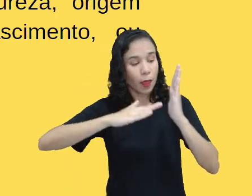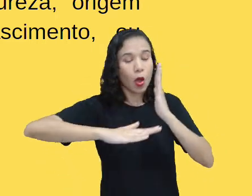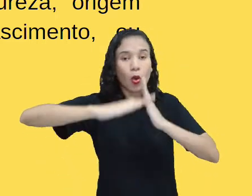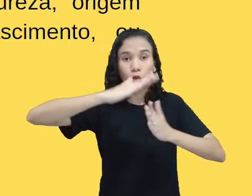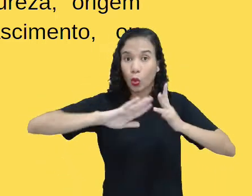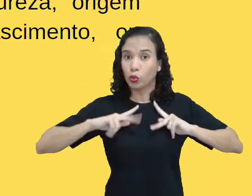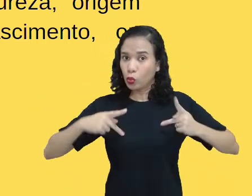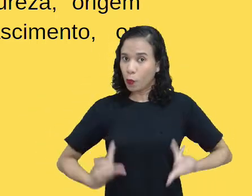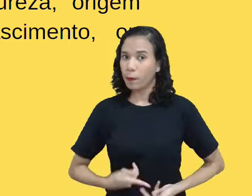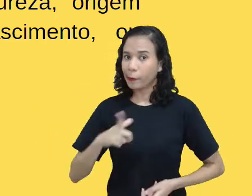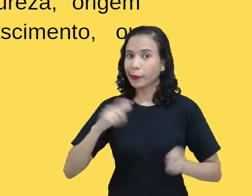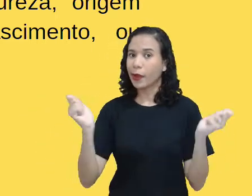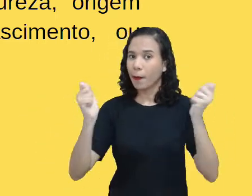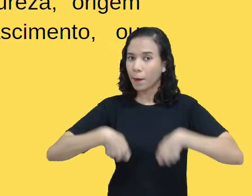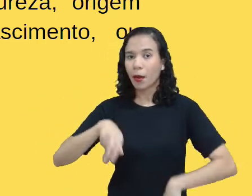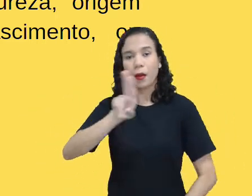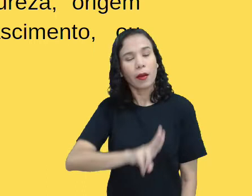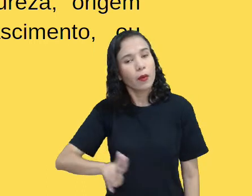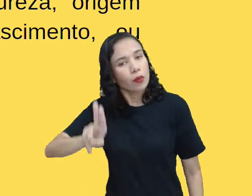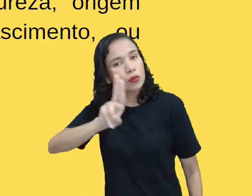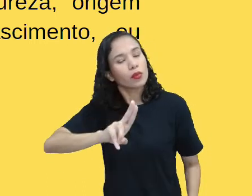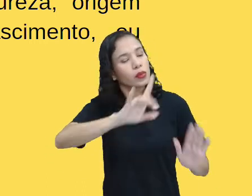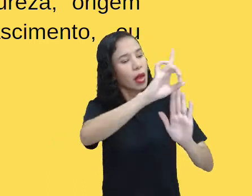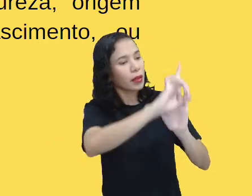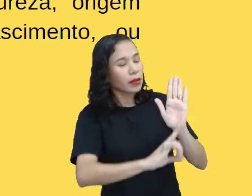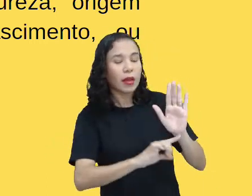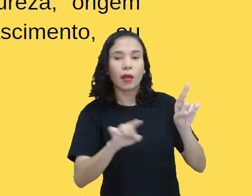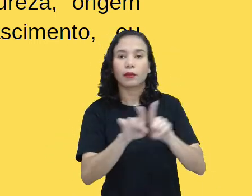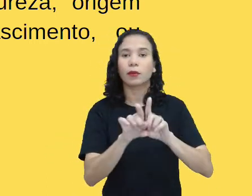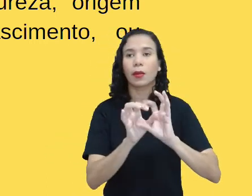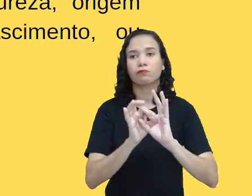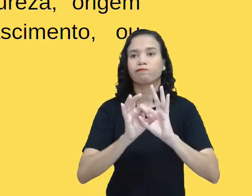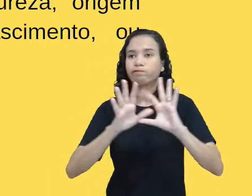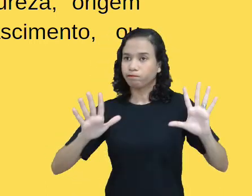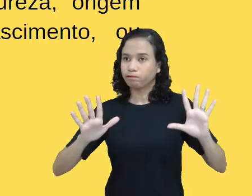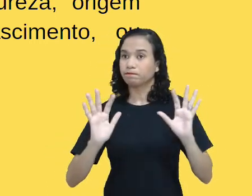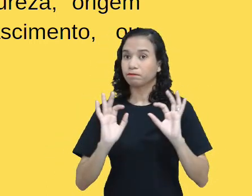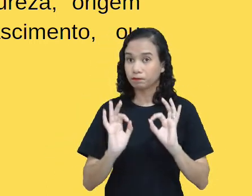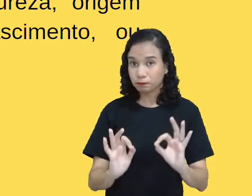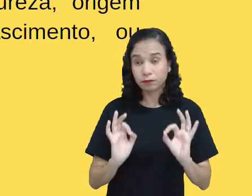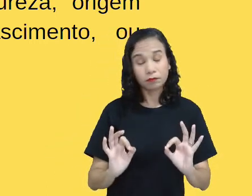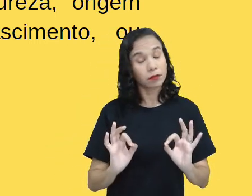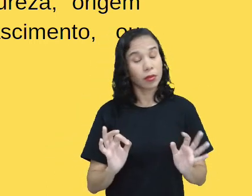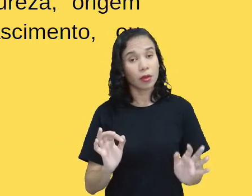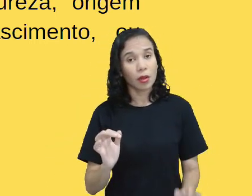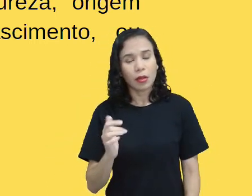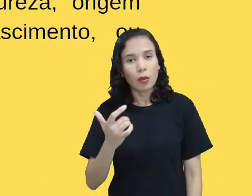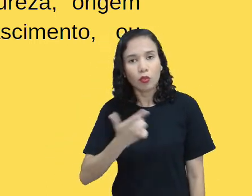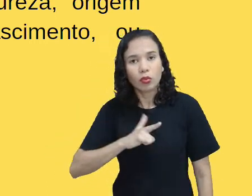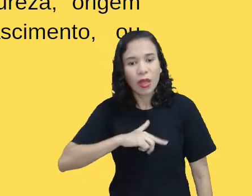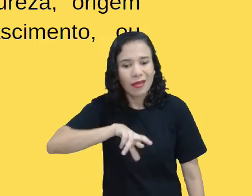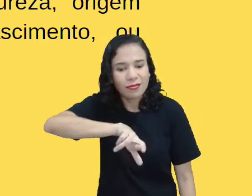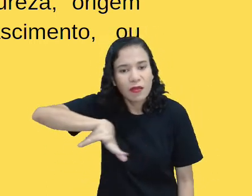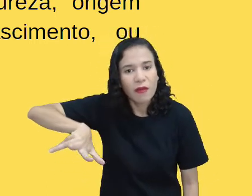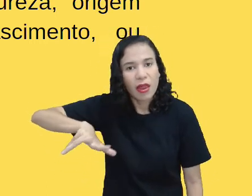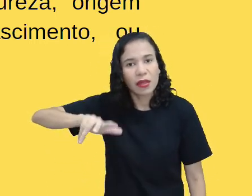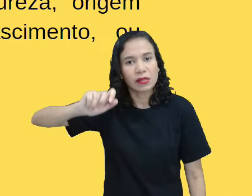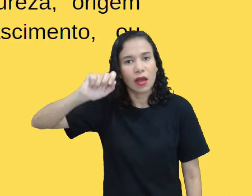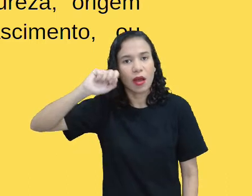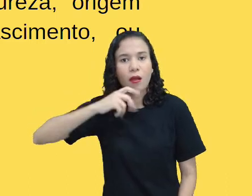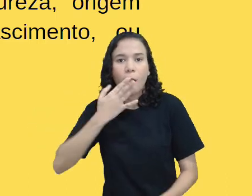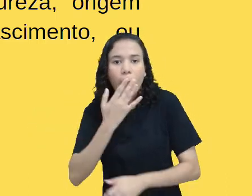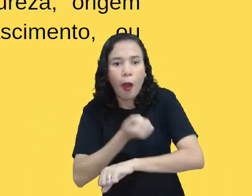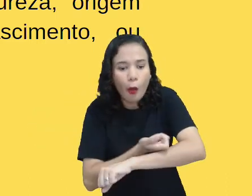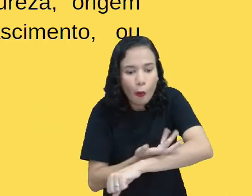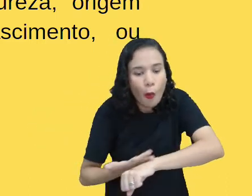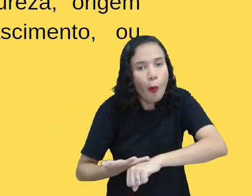tem capacidade para usufruir os direitos e as liberdades, tá? Então não vai ter distinção da raça, da etnia,